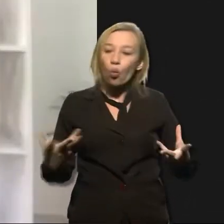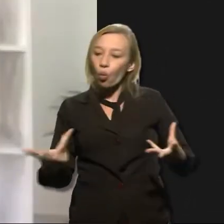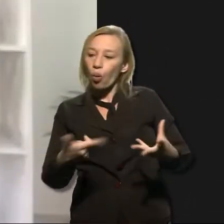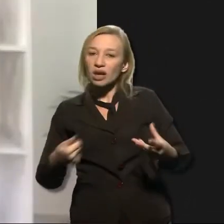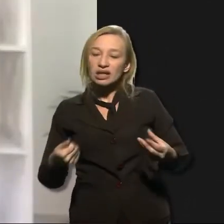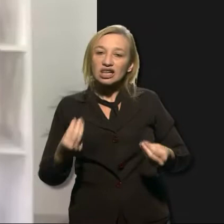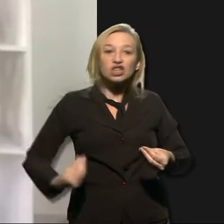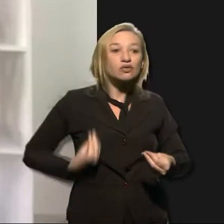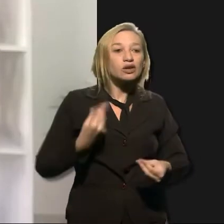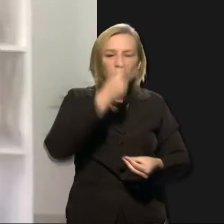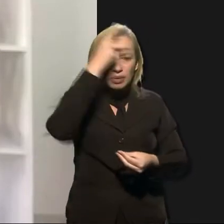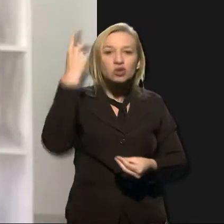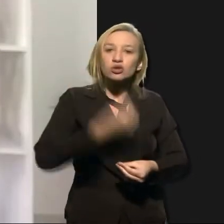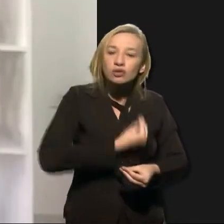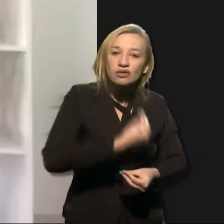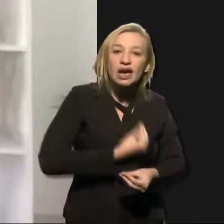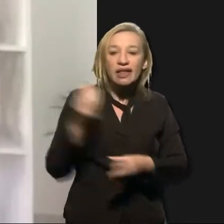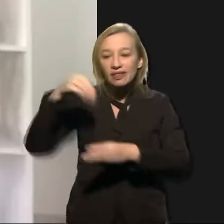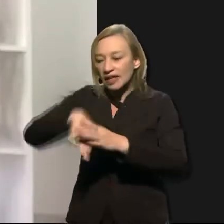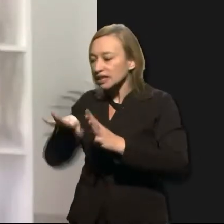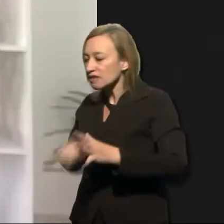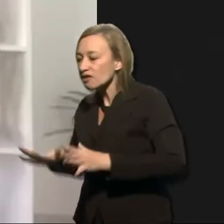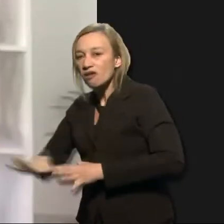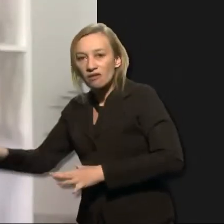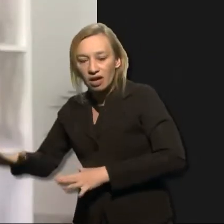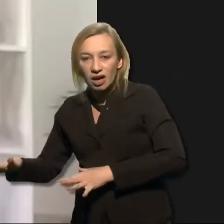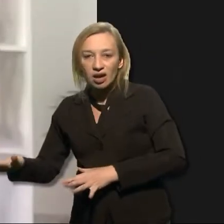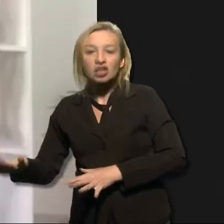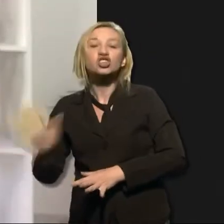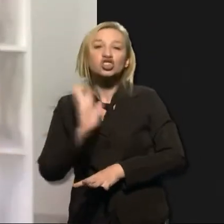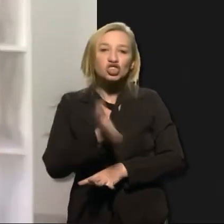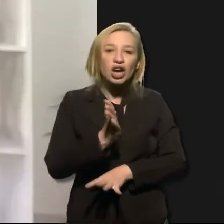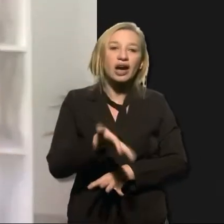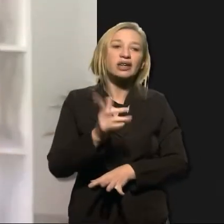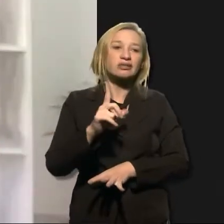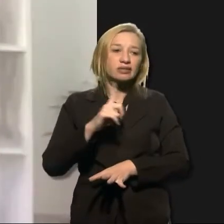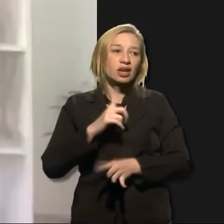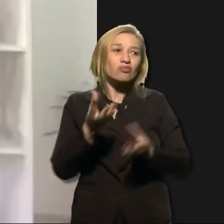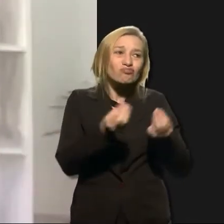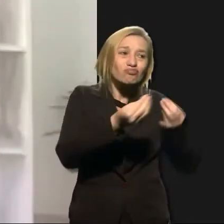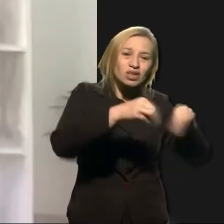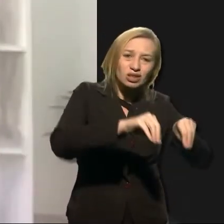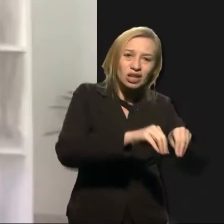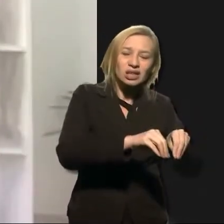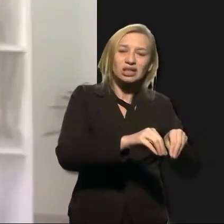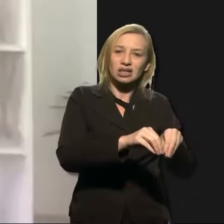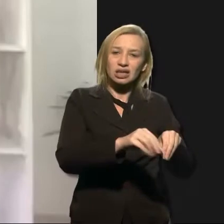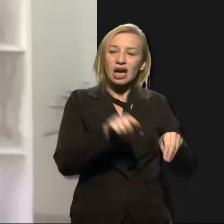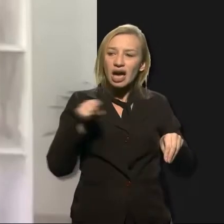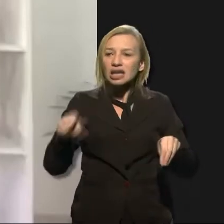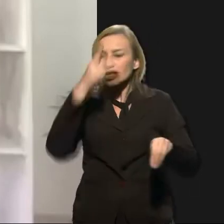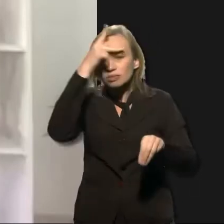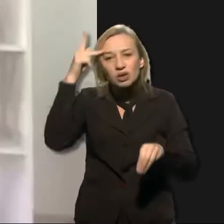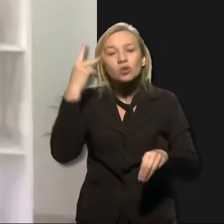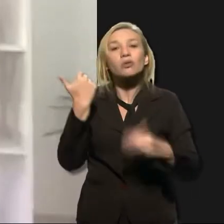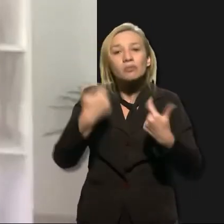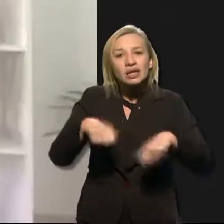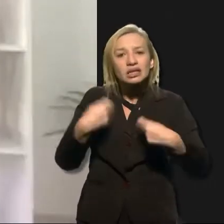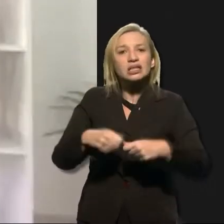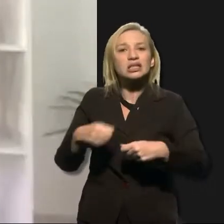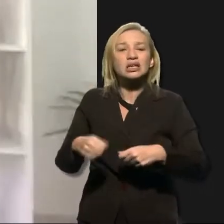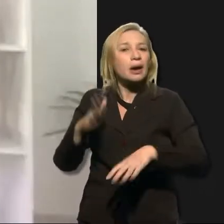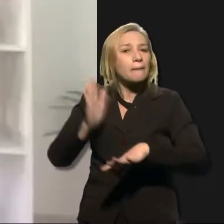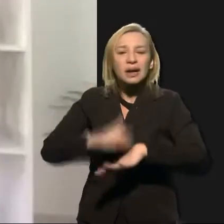condições das pessoas sobreviverem. E é na favela e na periferia, onde já há uma precariedade